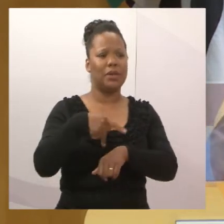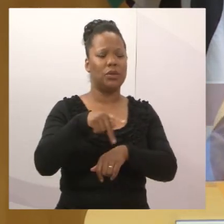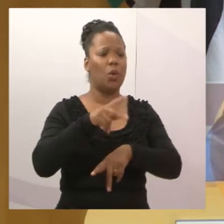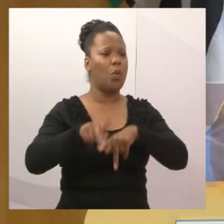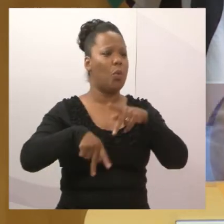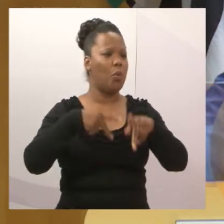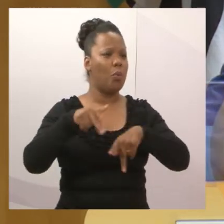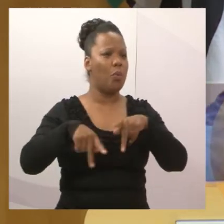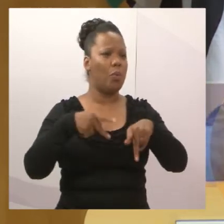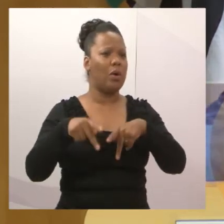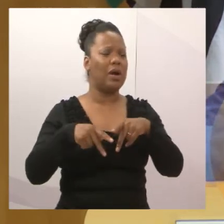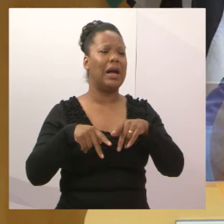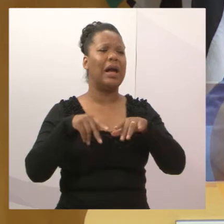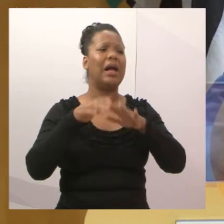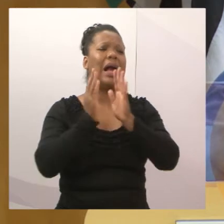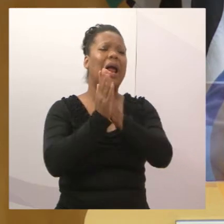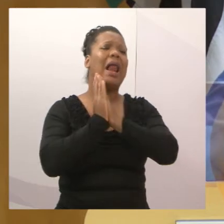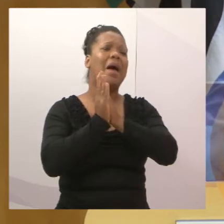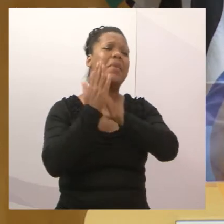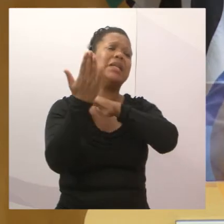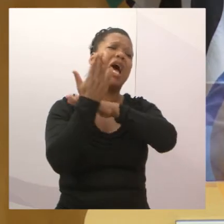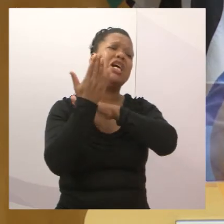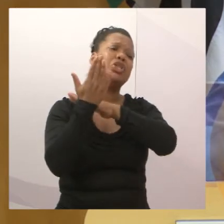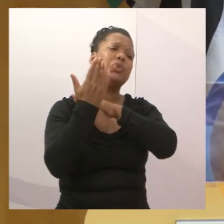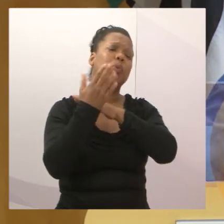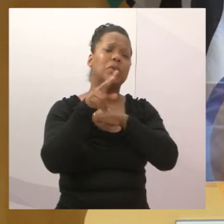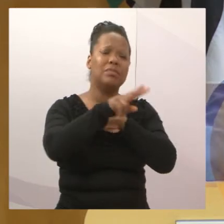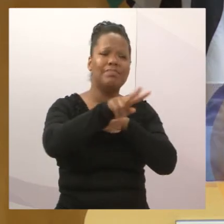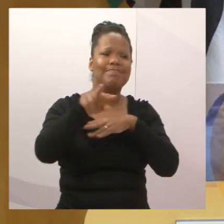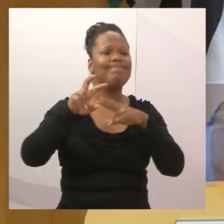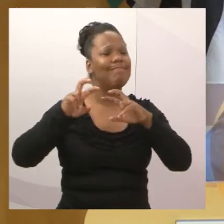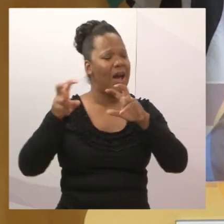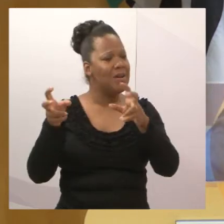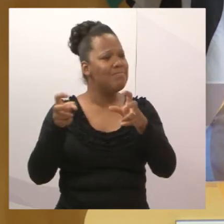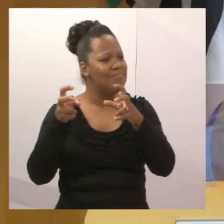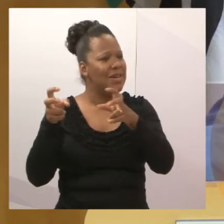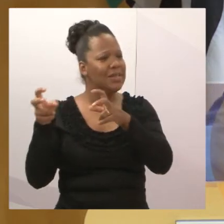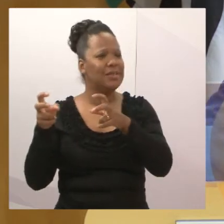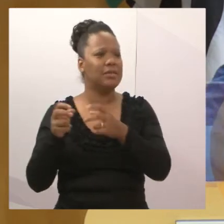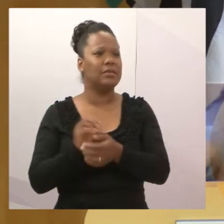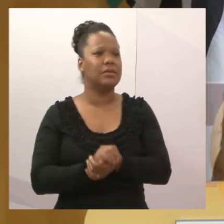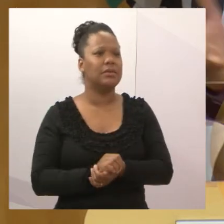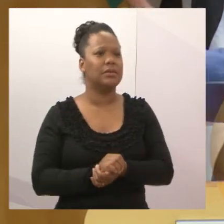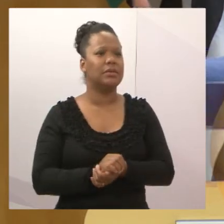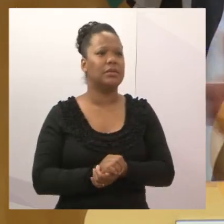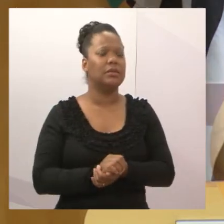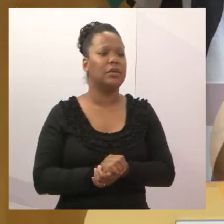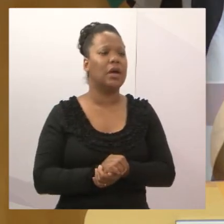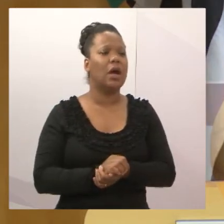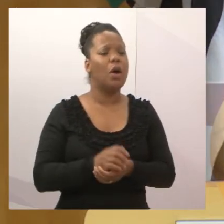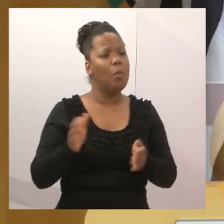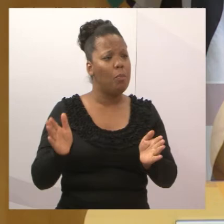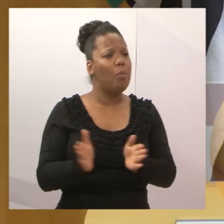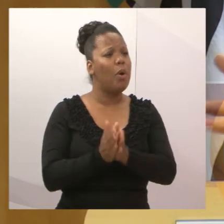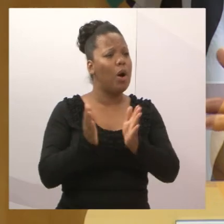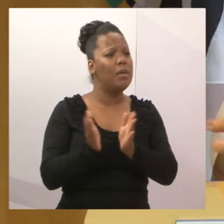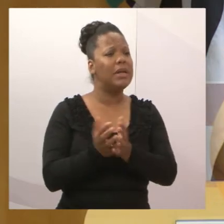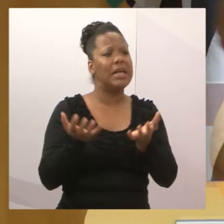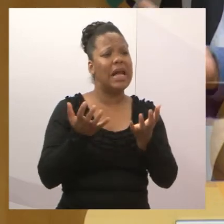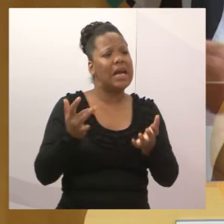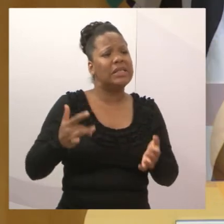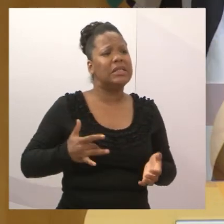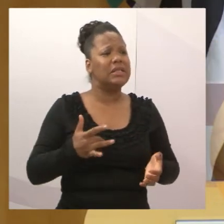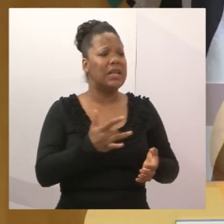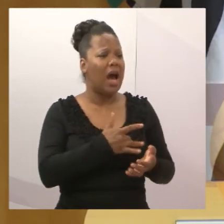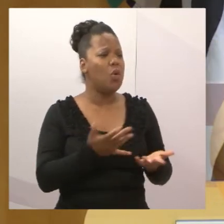população clamando por melhorias na saúde, né? Porque a gente que é pobre, na realidade, o que a gente quer ter é saúde. Se a gente tiver